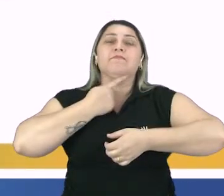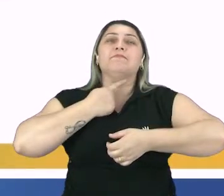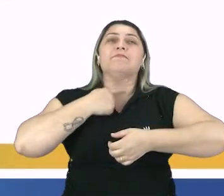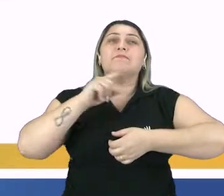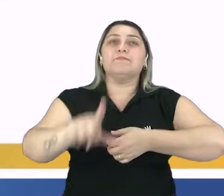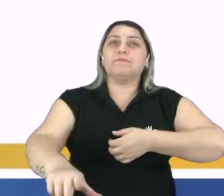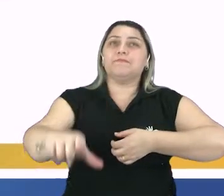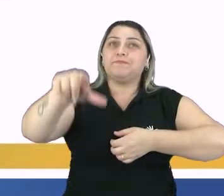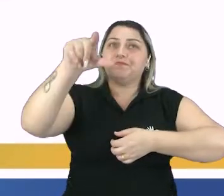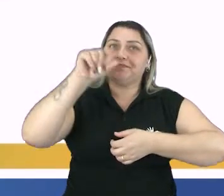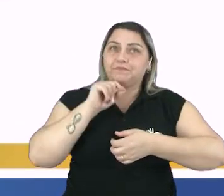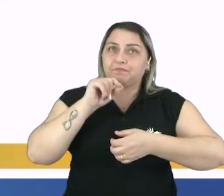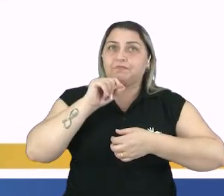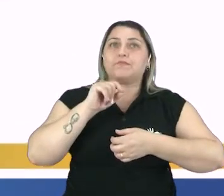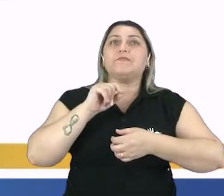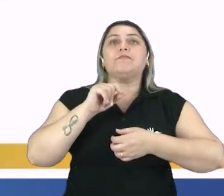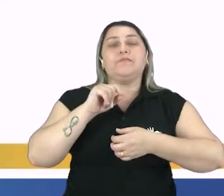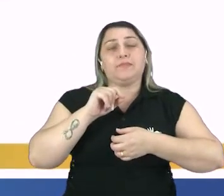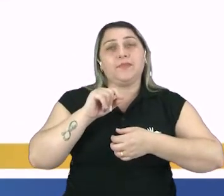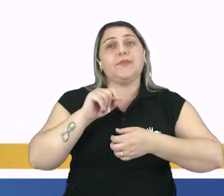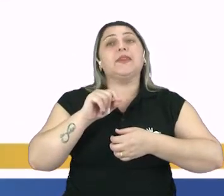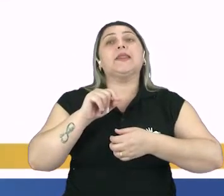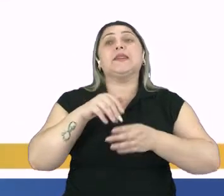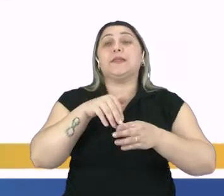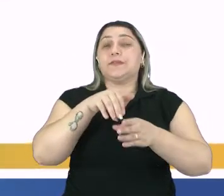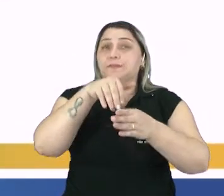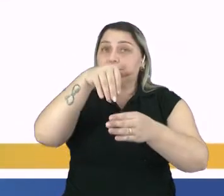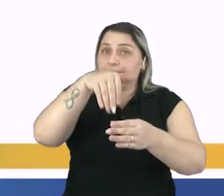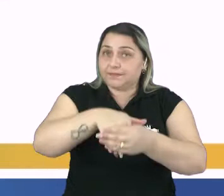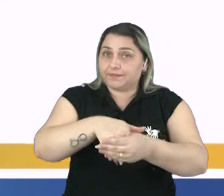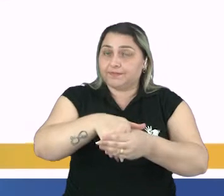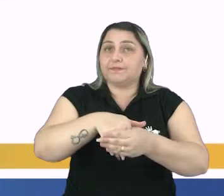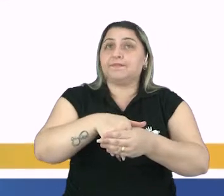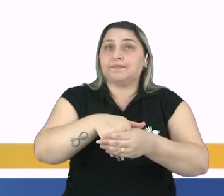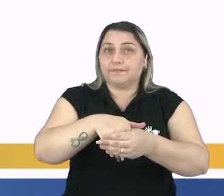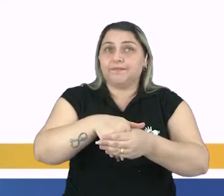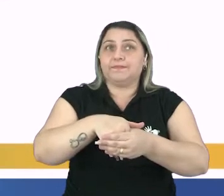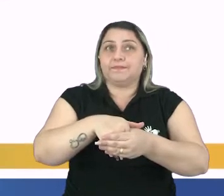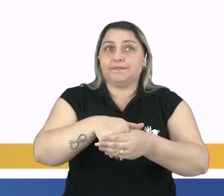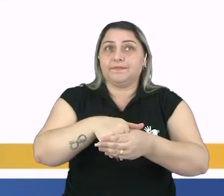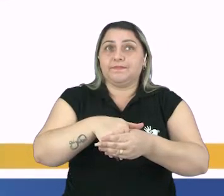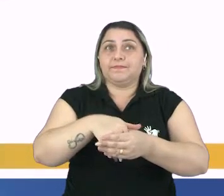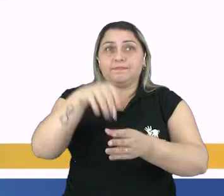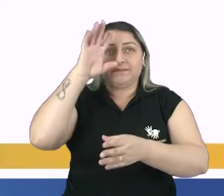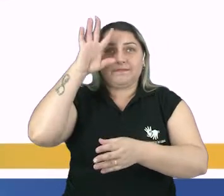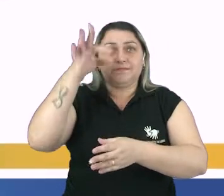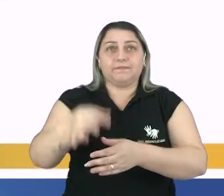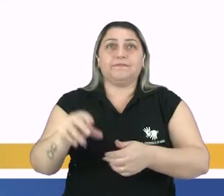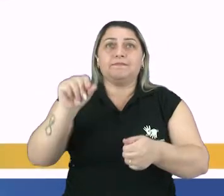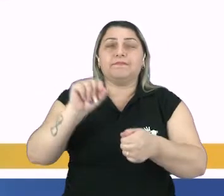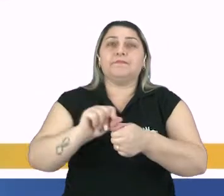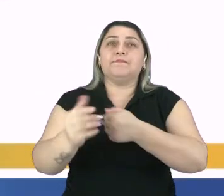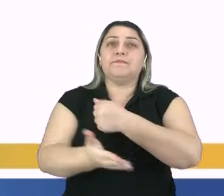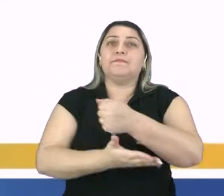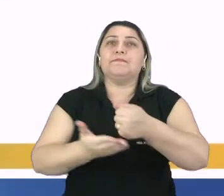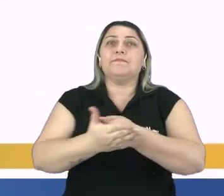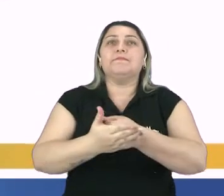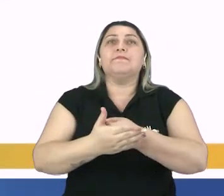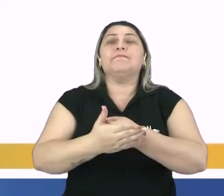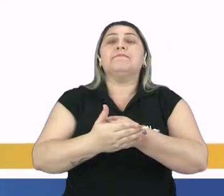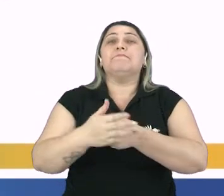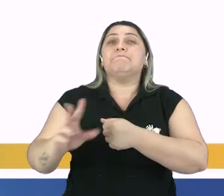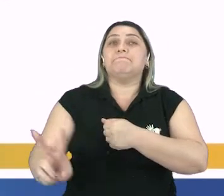opinião, vontade ou preferência por algo que está sendo colocado em votação. Essa decisão é feita com